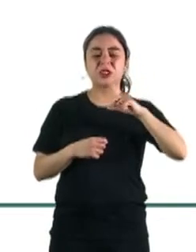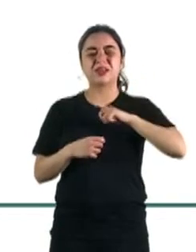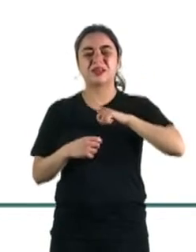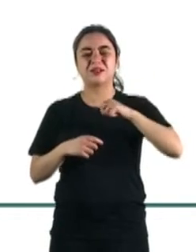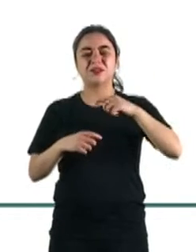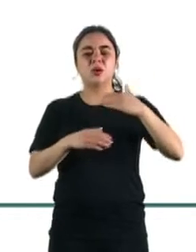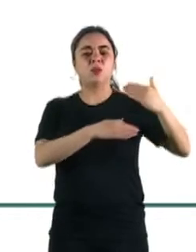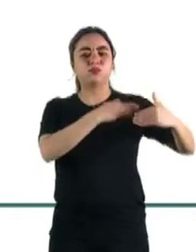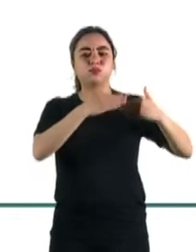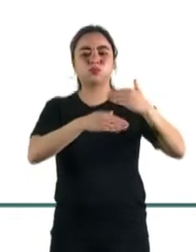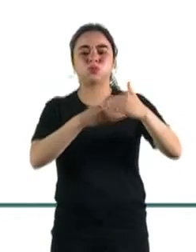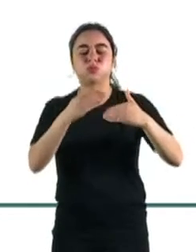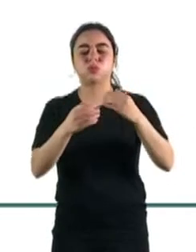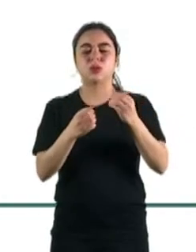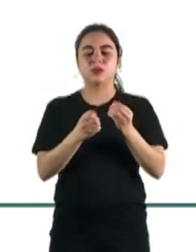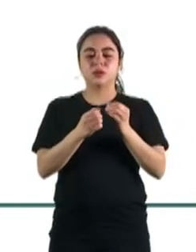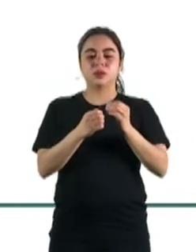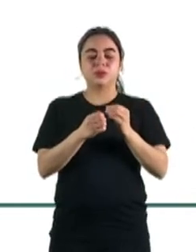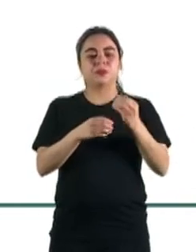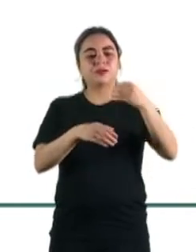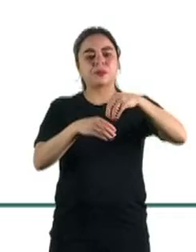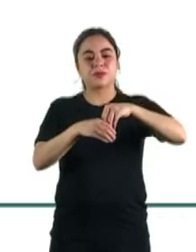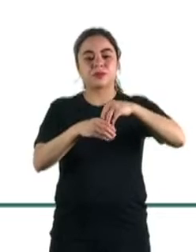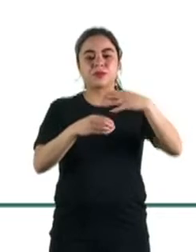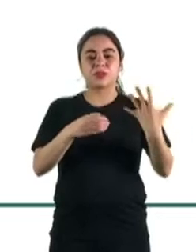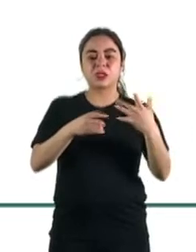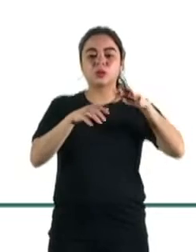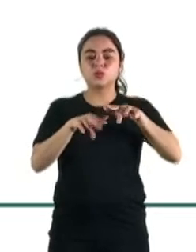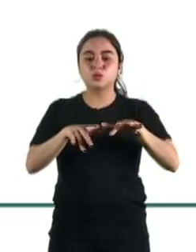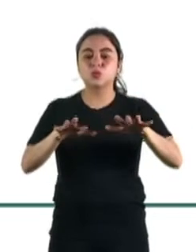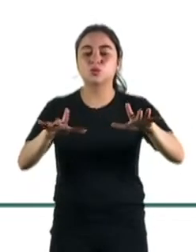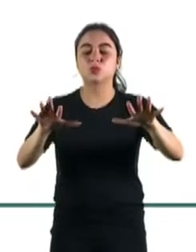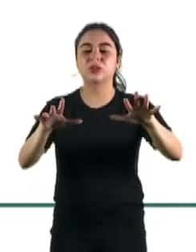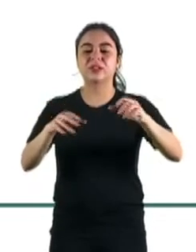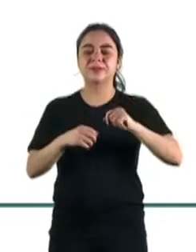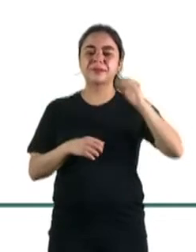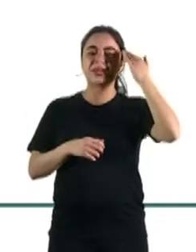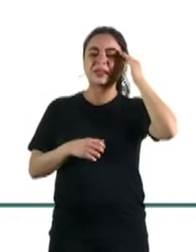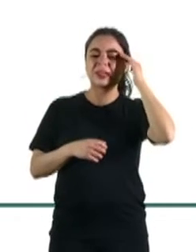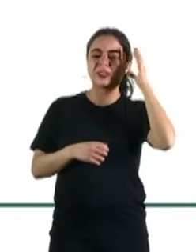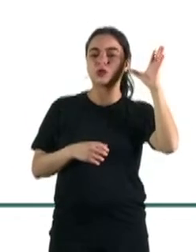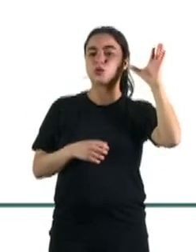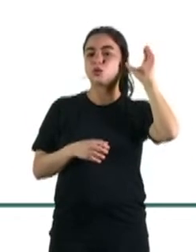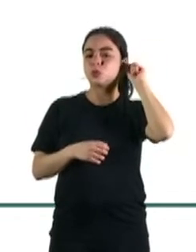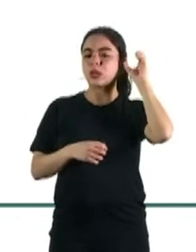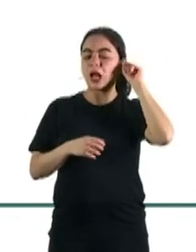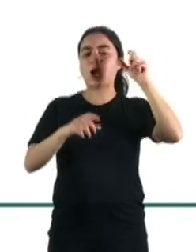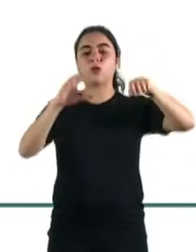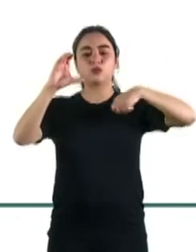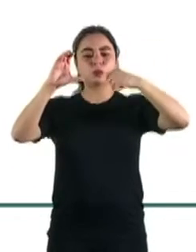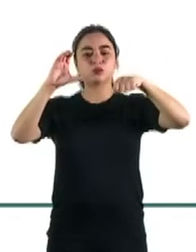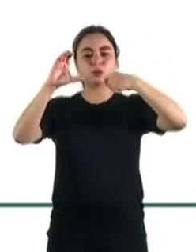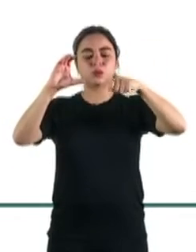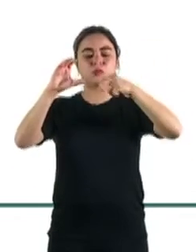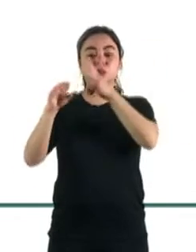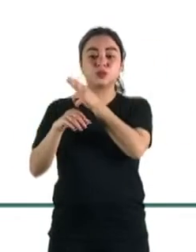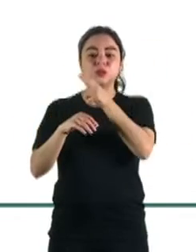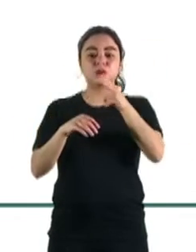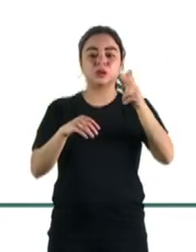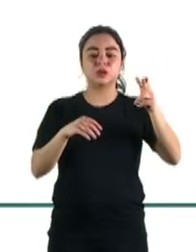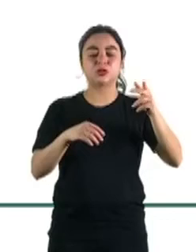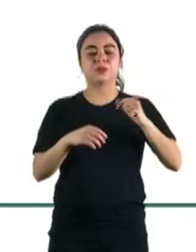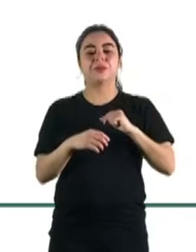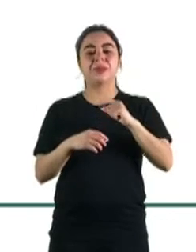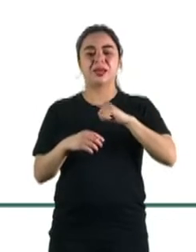e distribuição de conteúdo, entendem profundamente de vídeo, de áudio, né? Vocês têm todos os requisitos, e